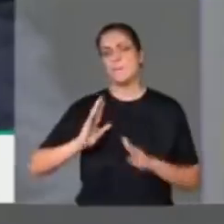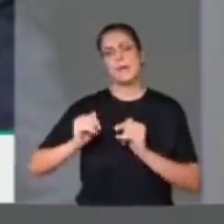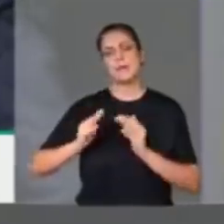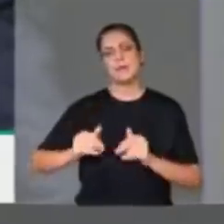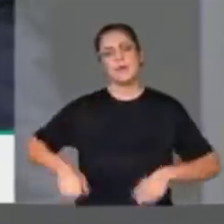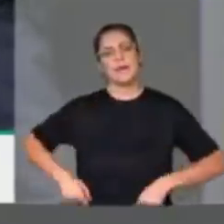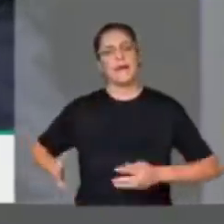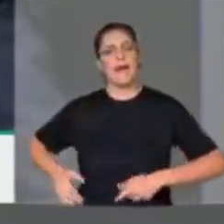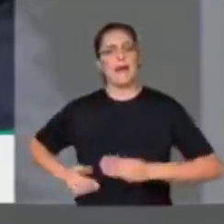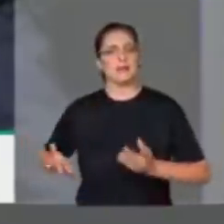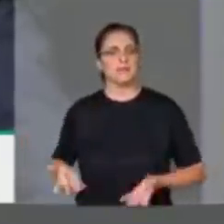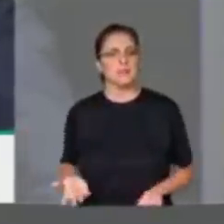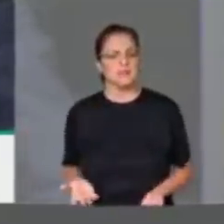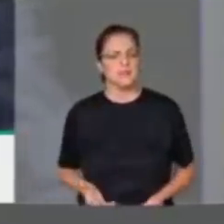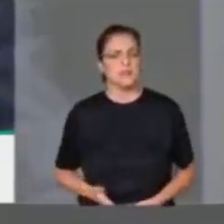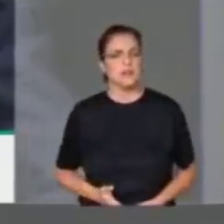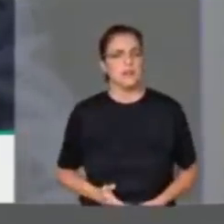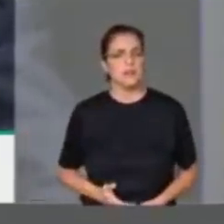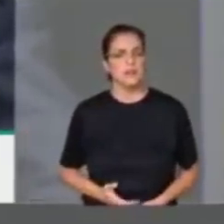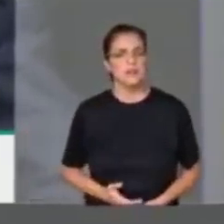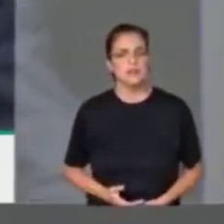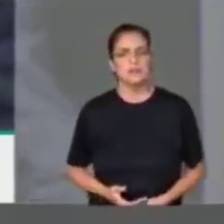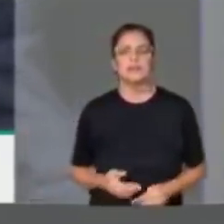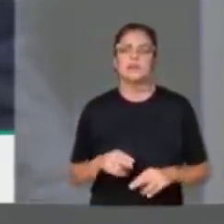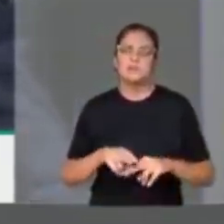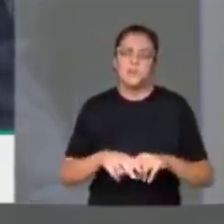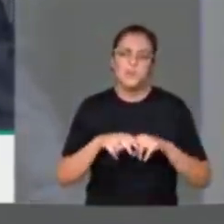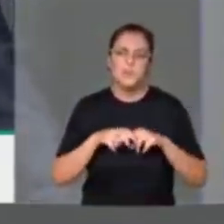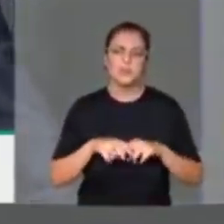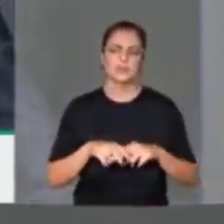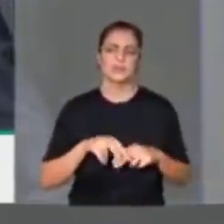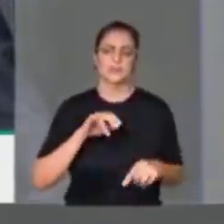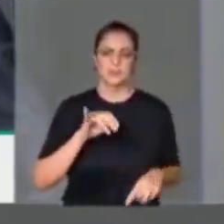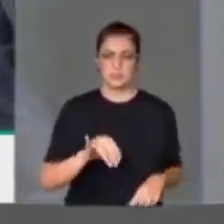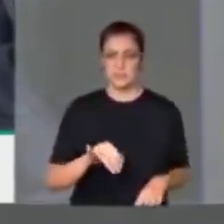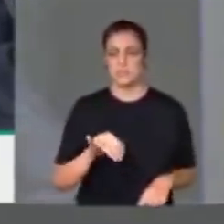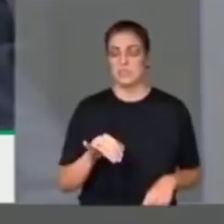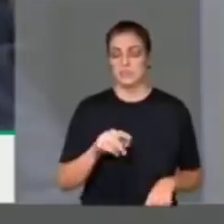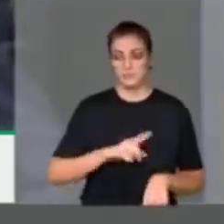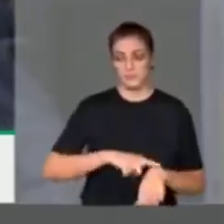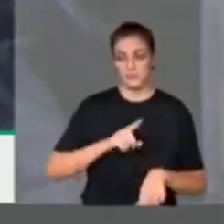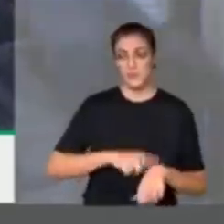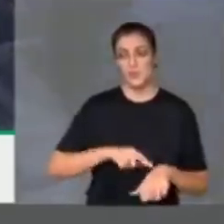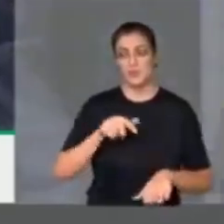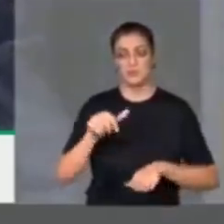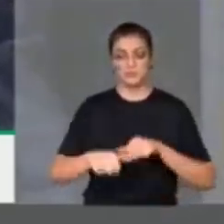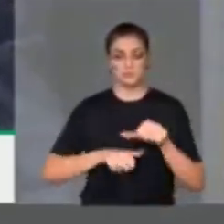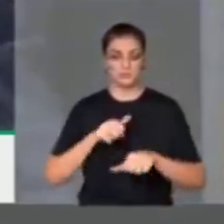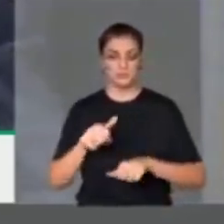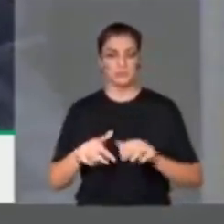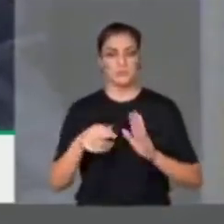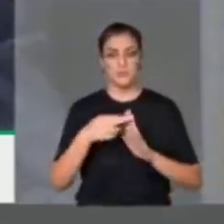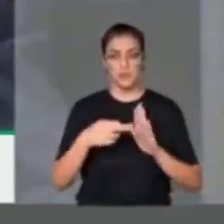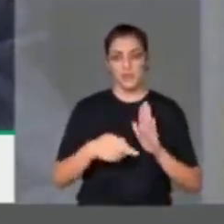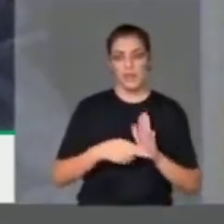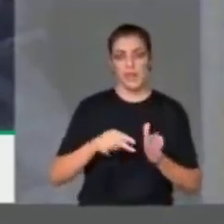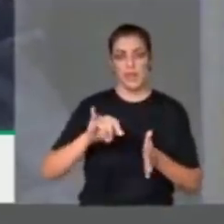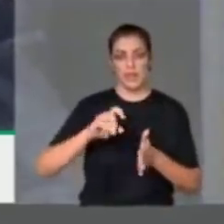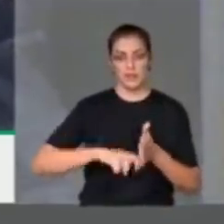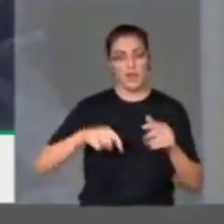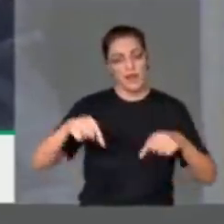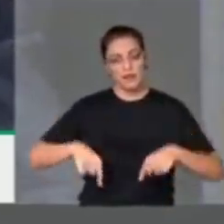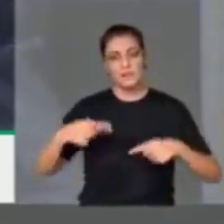gasto em 2. E é justamente por isso que quando a gente for promover uma reforma tributária dentro aqui deste parlamento, a gente tem que